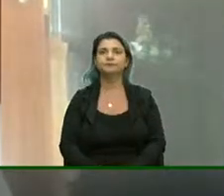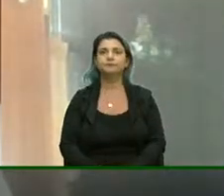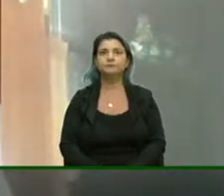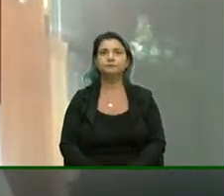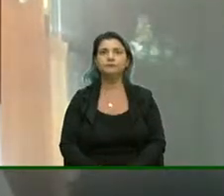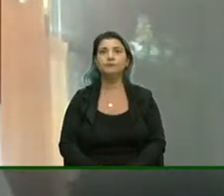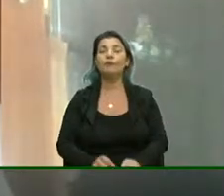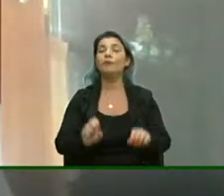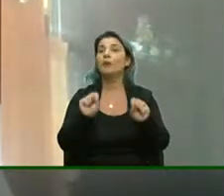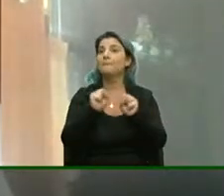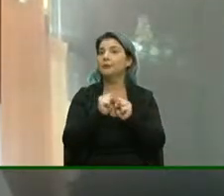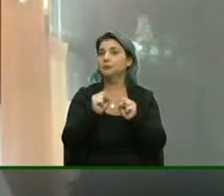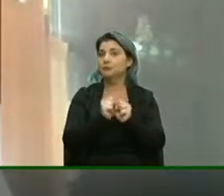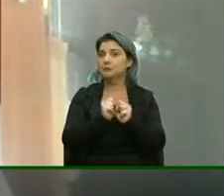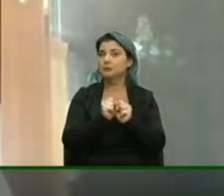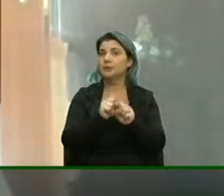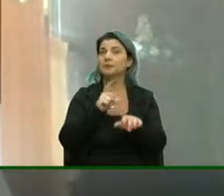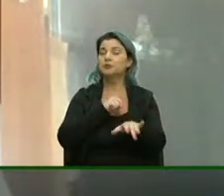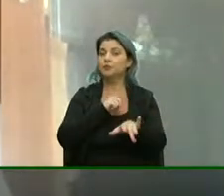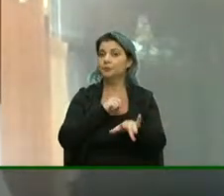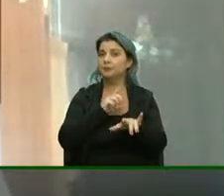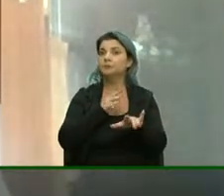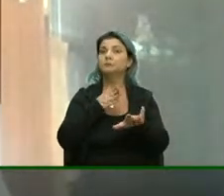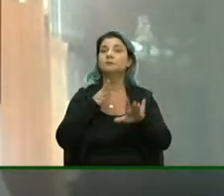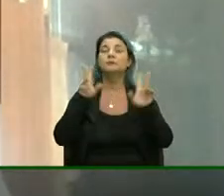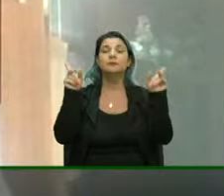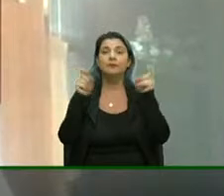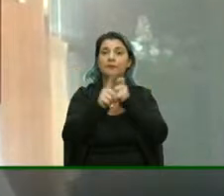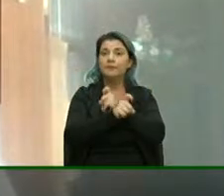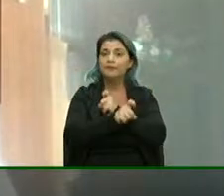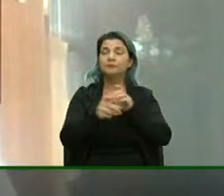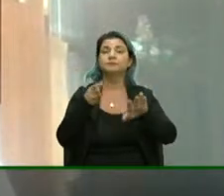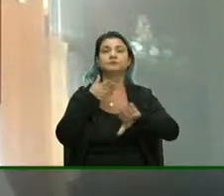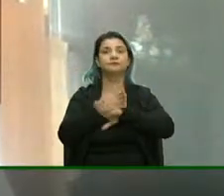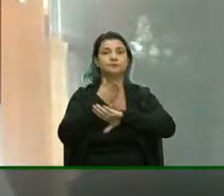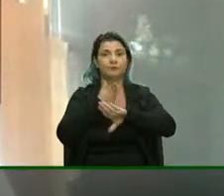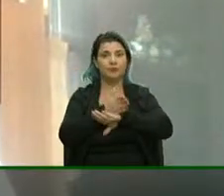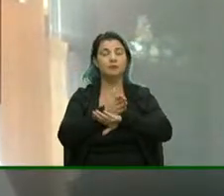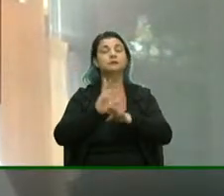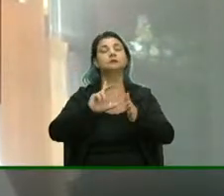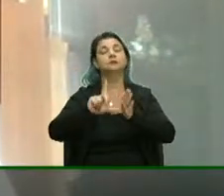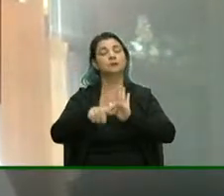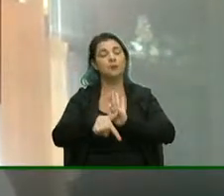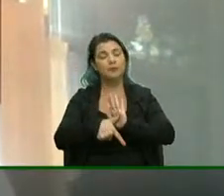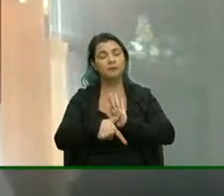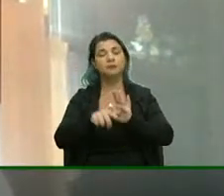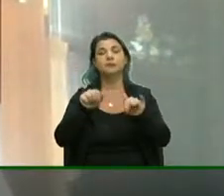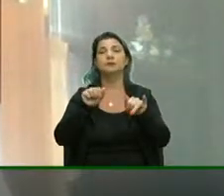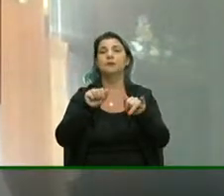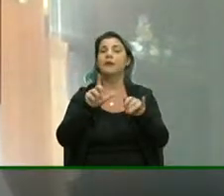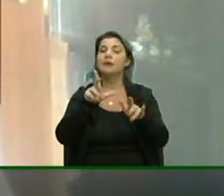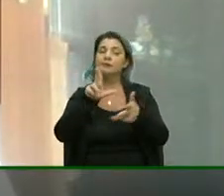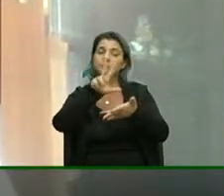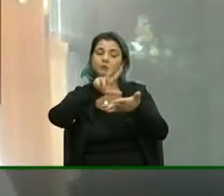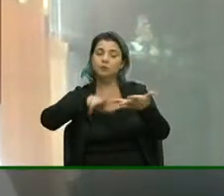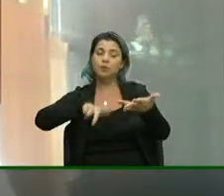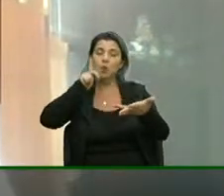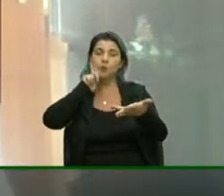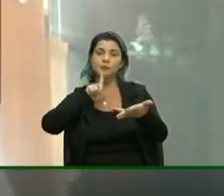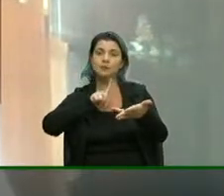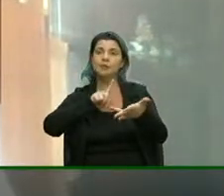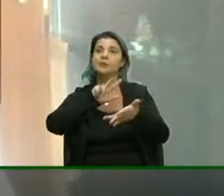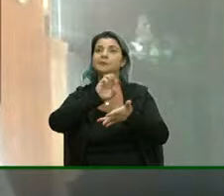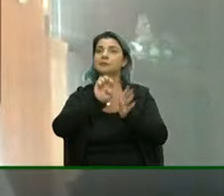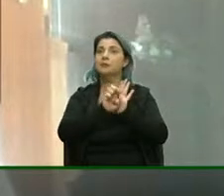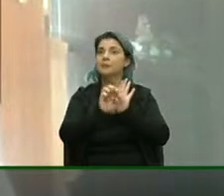justamente pelo sistema tivemos alguma dificuldade de acesso, depois tivemos acesso à emenda, paramos a sessão para poder fazer uma correção no